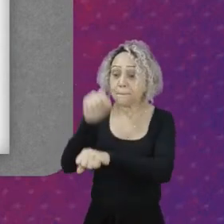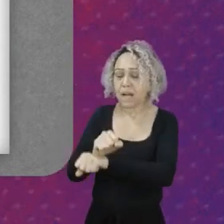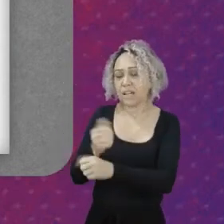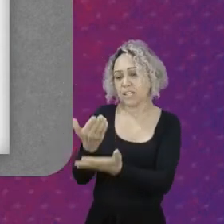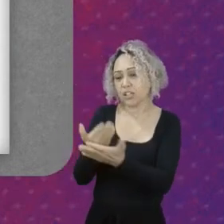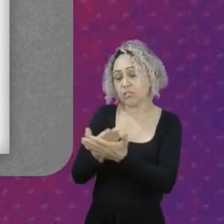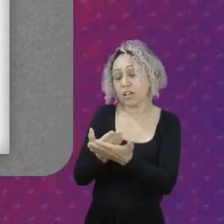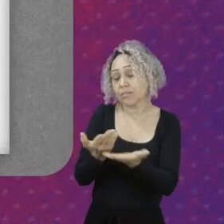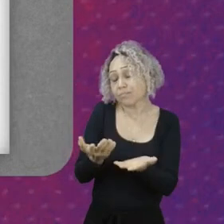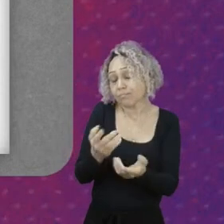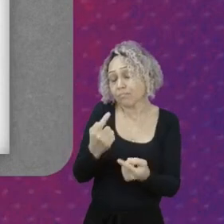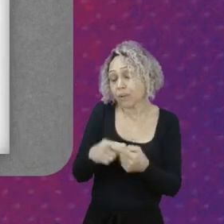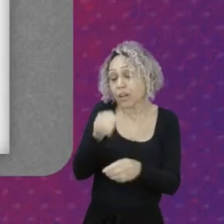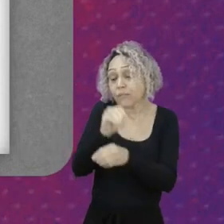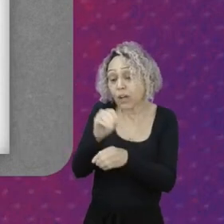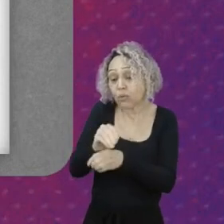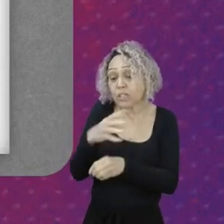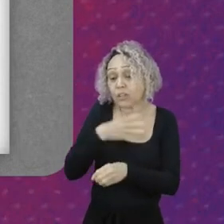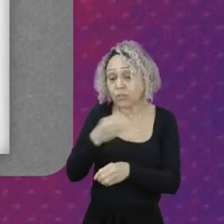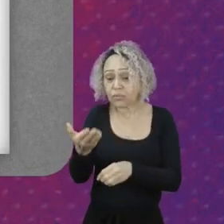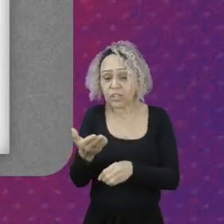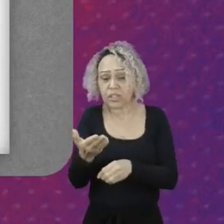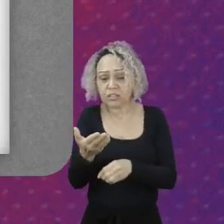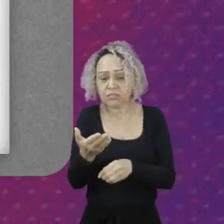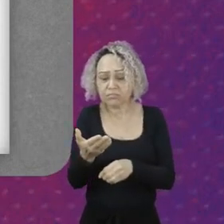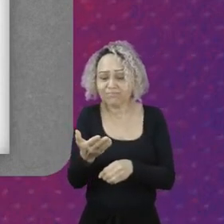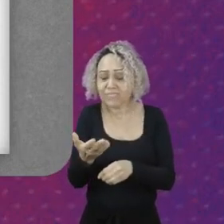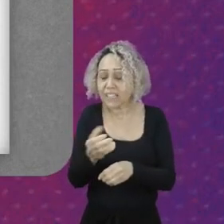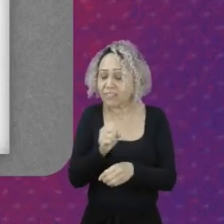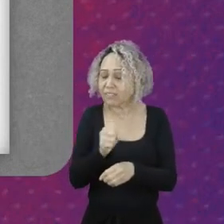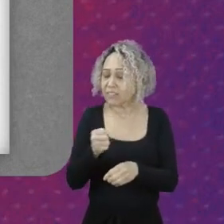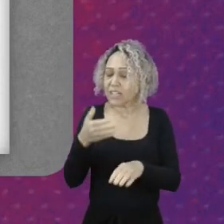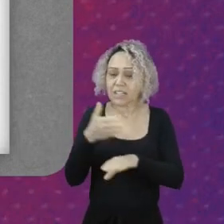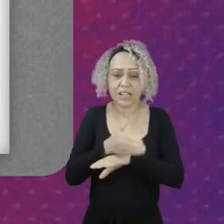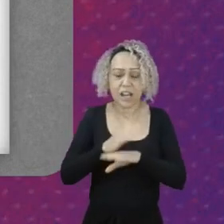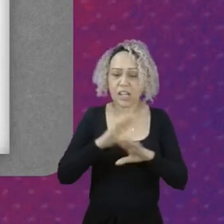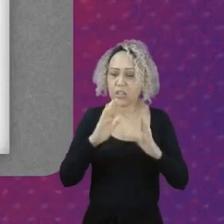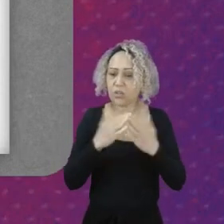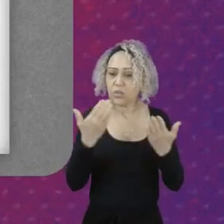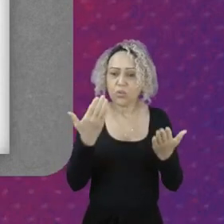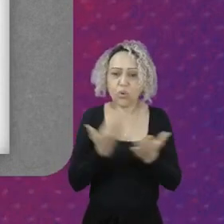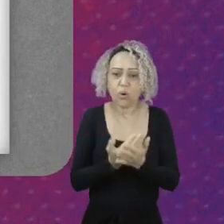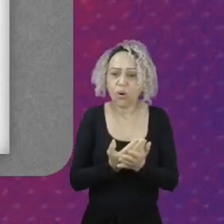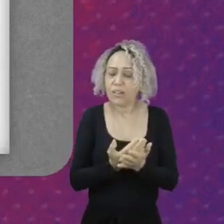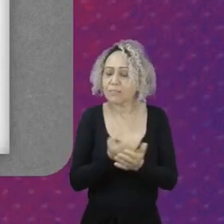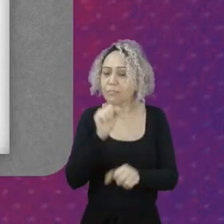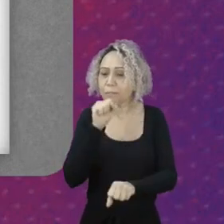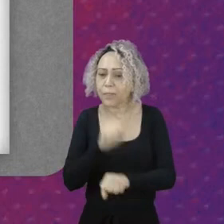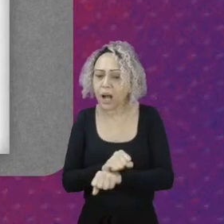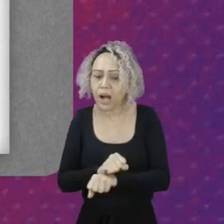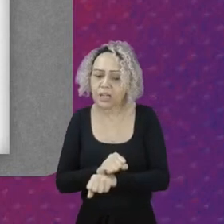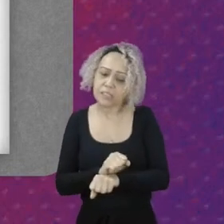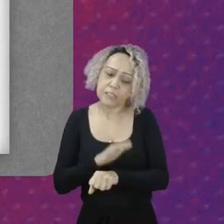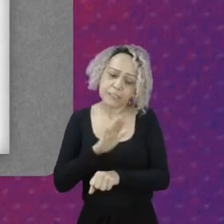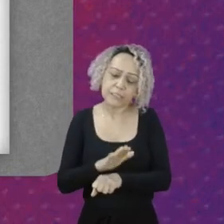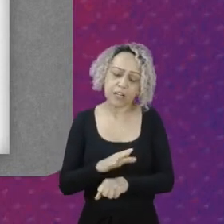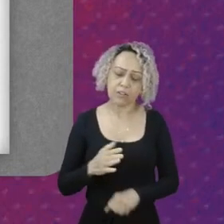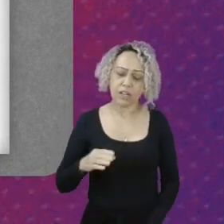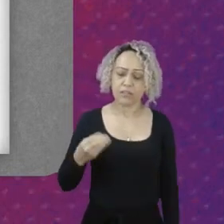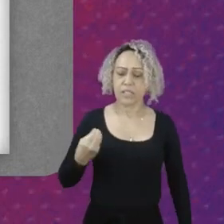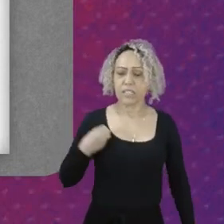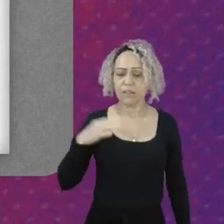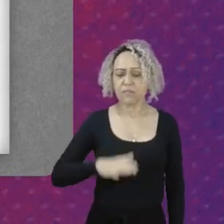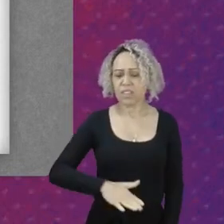casa própria, de dar melhores condições aos seus filhos, e aí isso faz com que ela permaneça na periferia onde ela